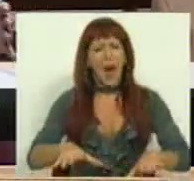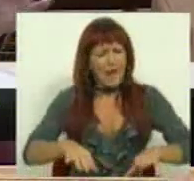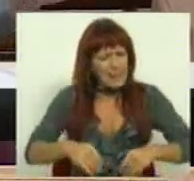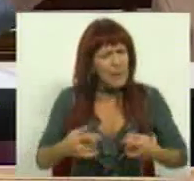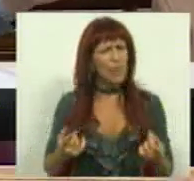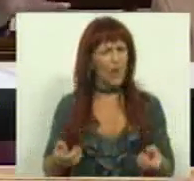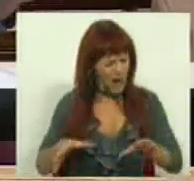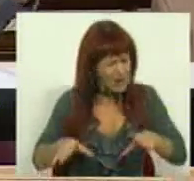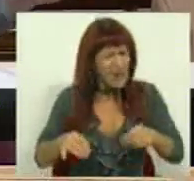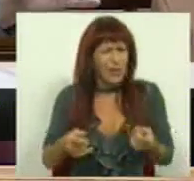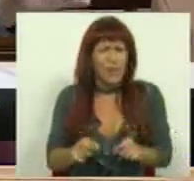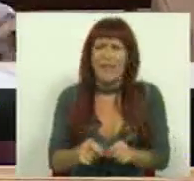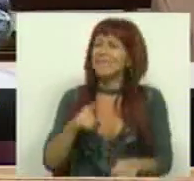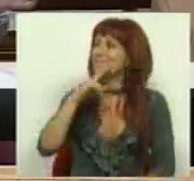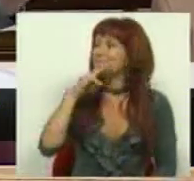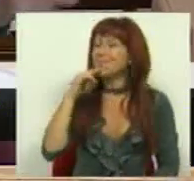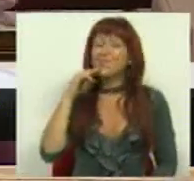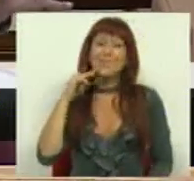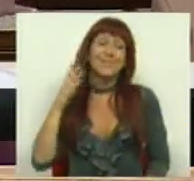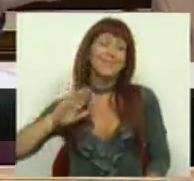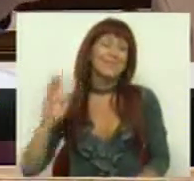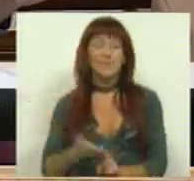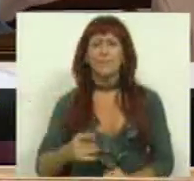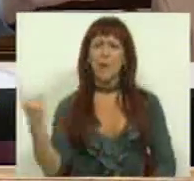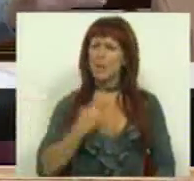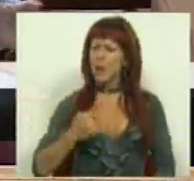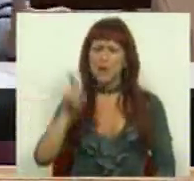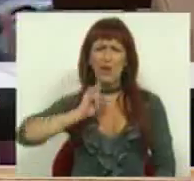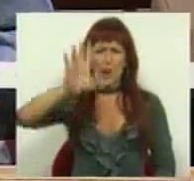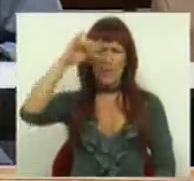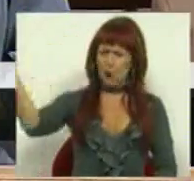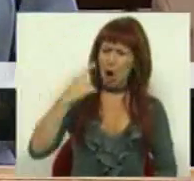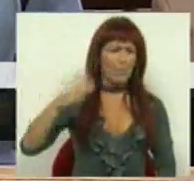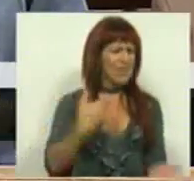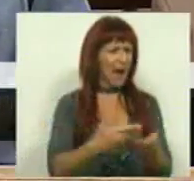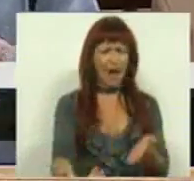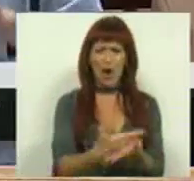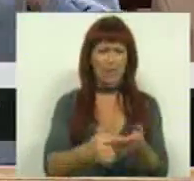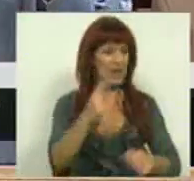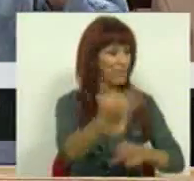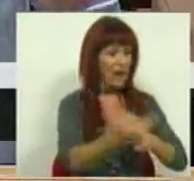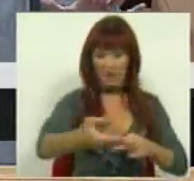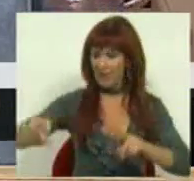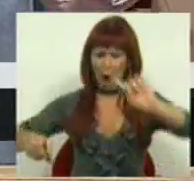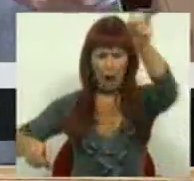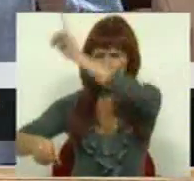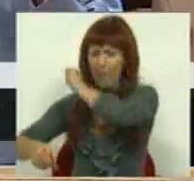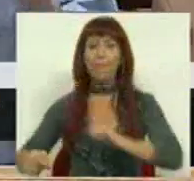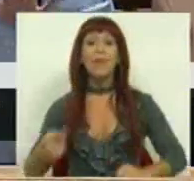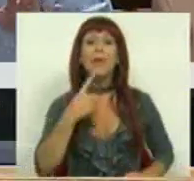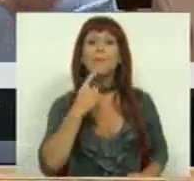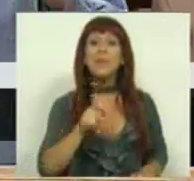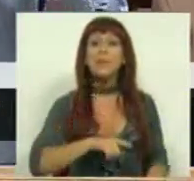aceitou com um sorriso o castigo que é imposto pela Sra. Merkel às economias mais fracas e, portanto, percebe-se,